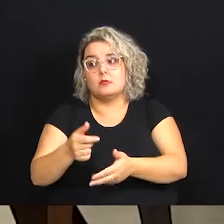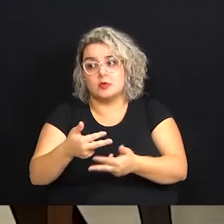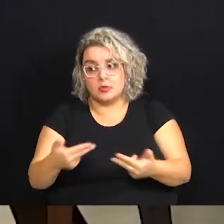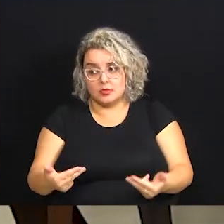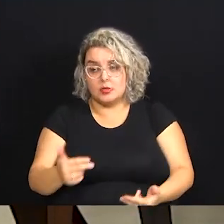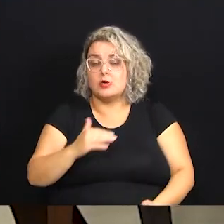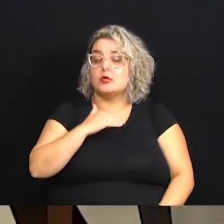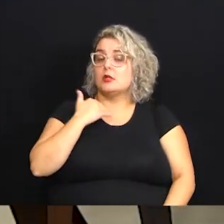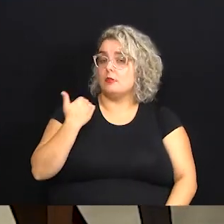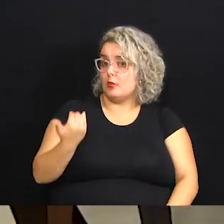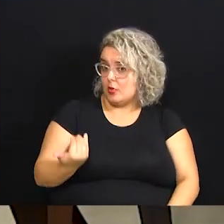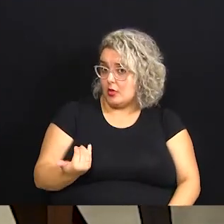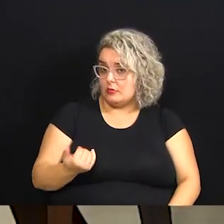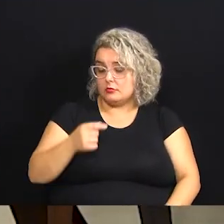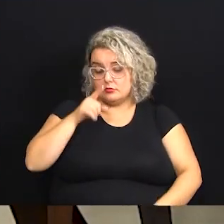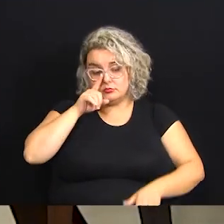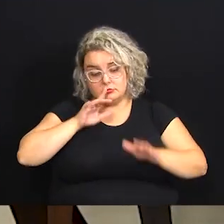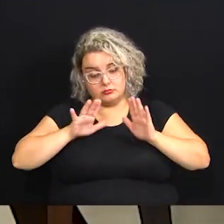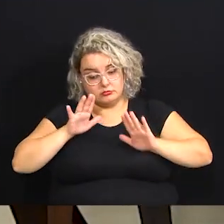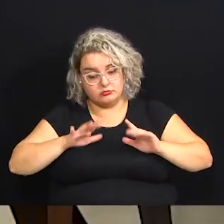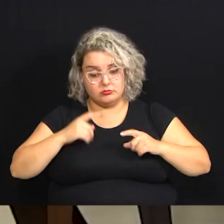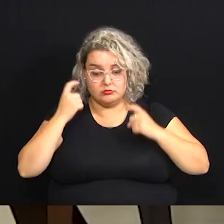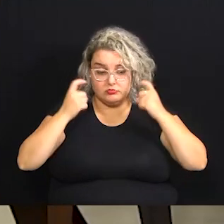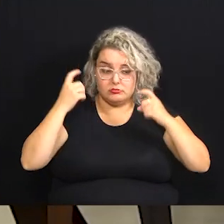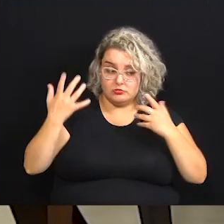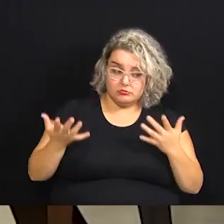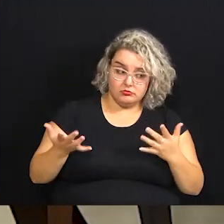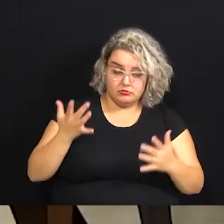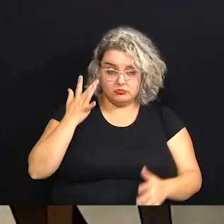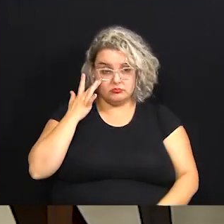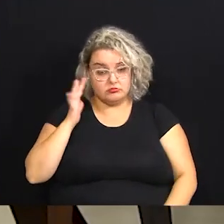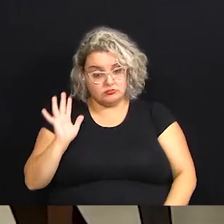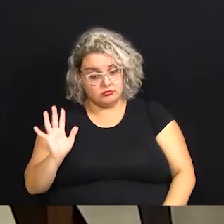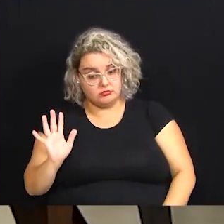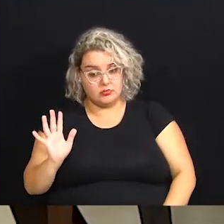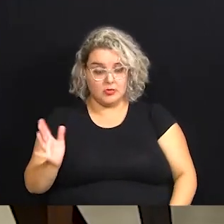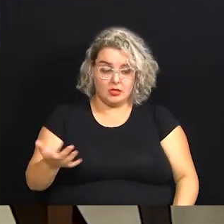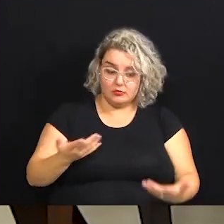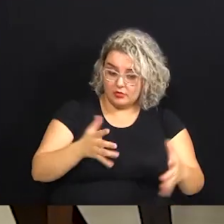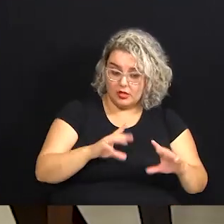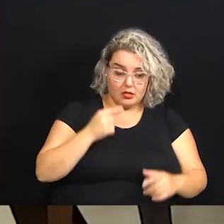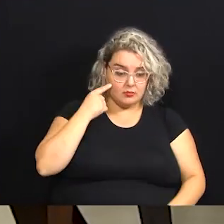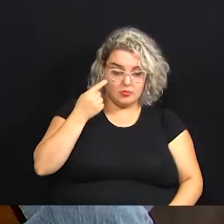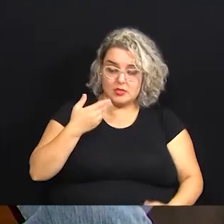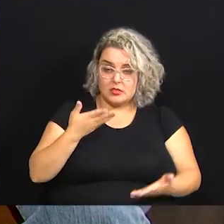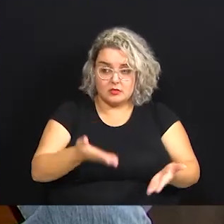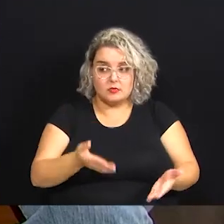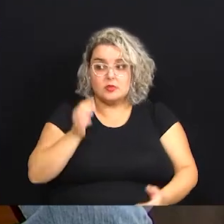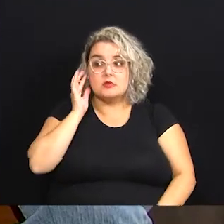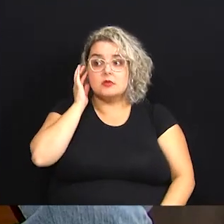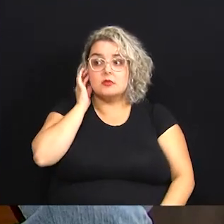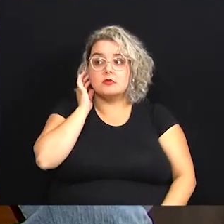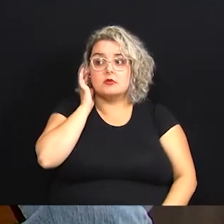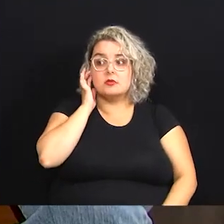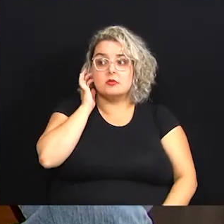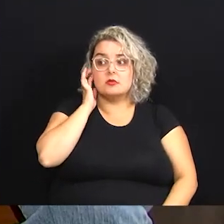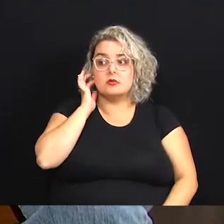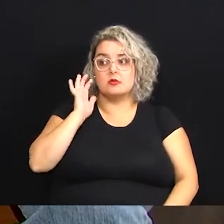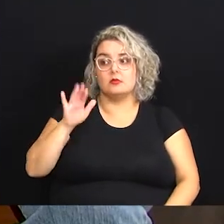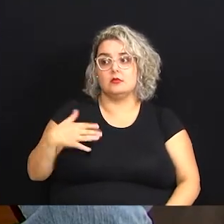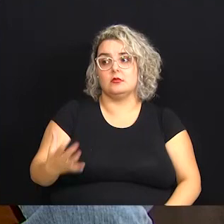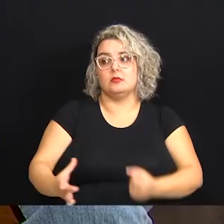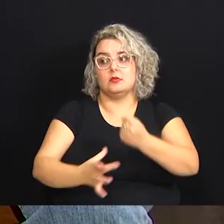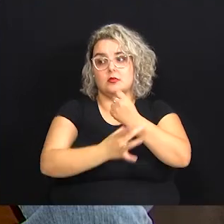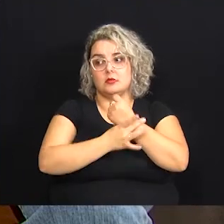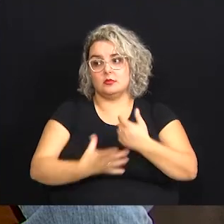questão da morte, que as pessoas ficam cheia de dedos sempre em pensar essa questão, e quando a pessoa ouve